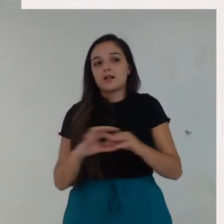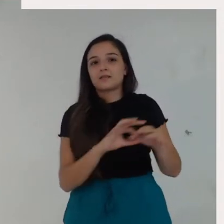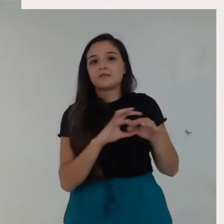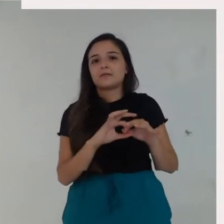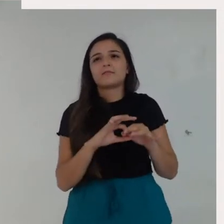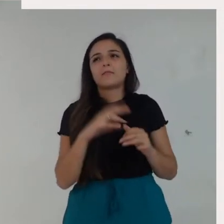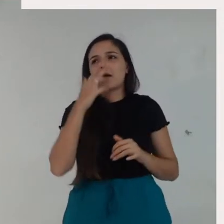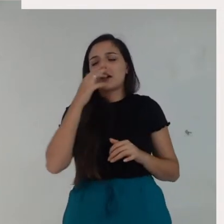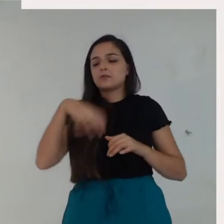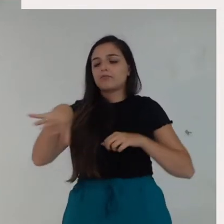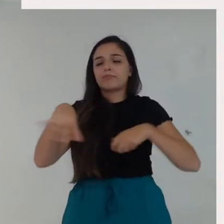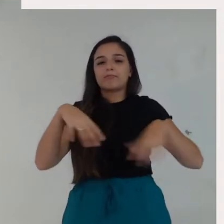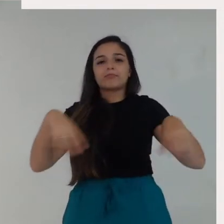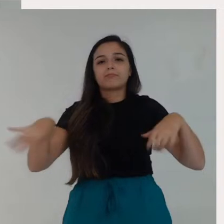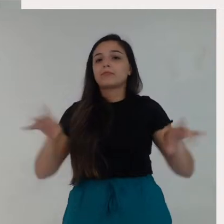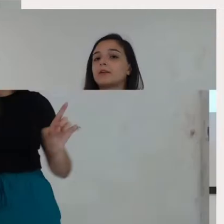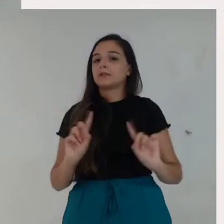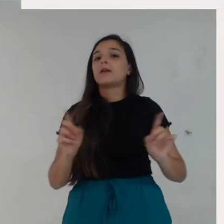eles estão imbricados.